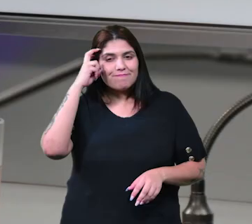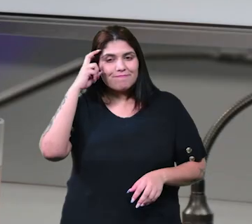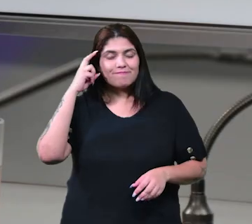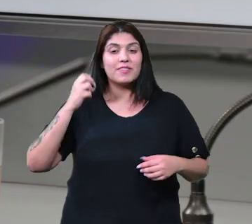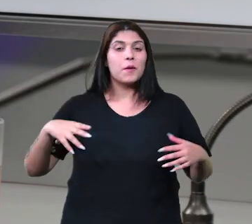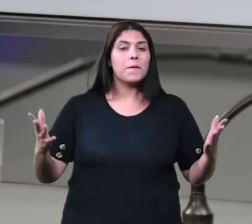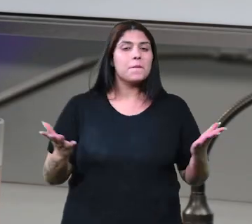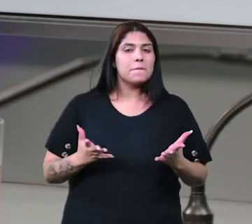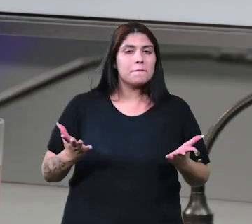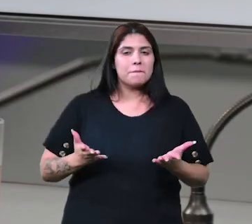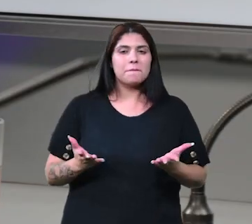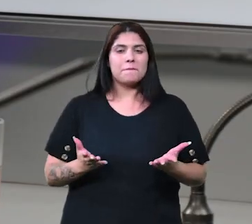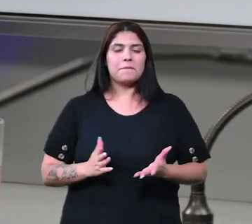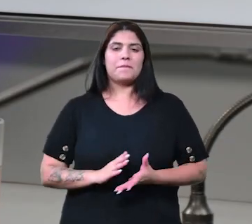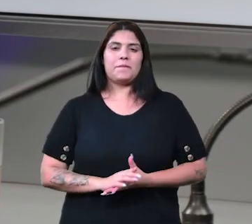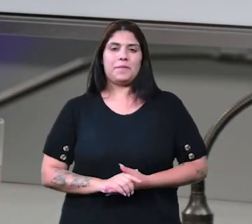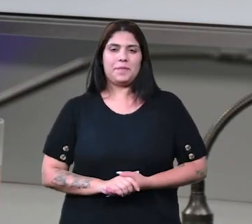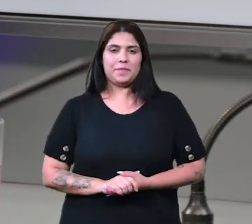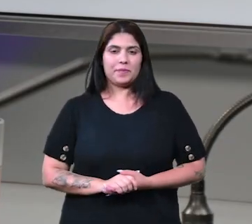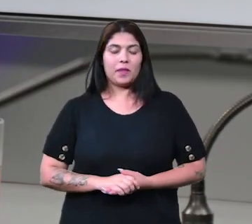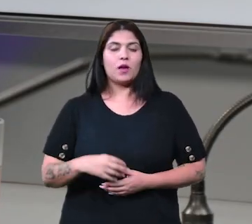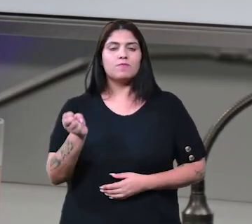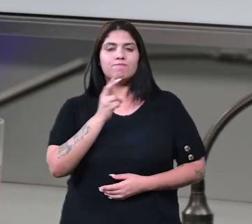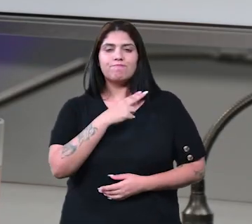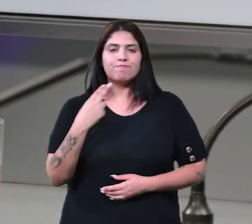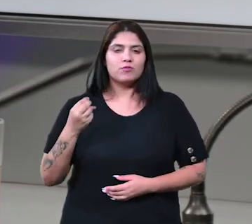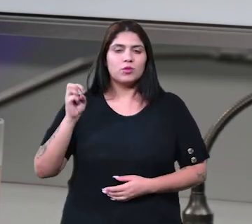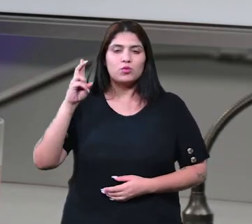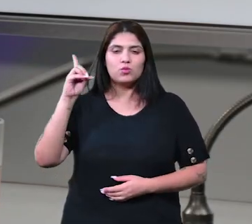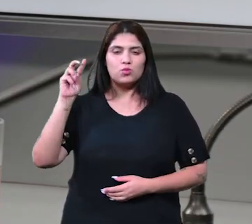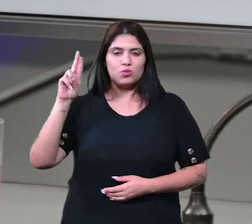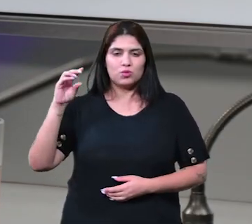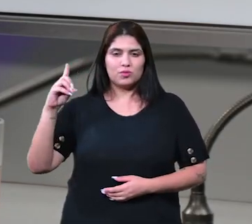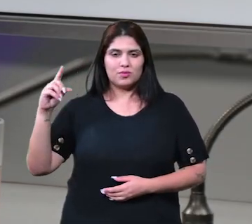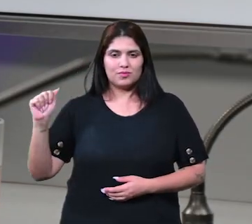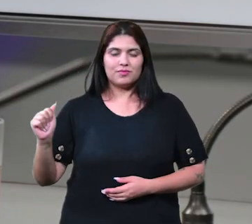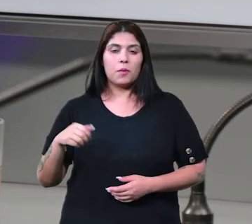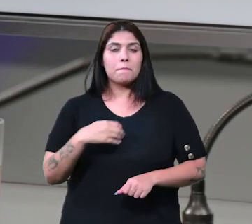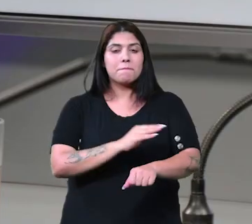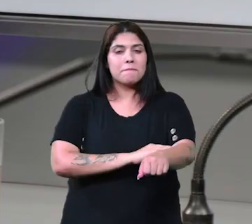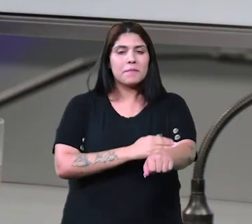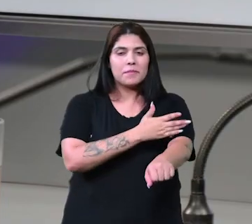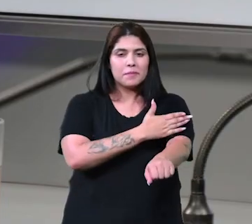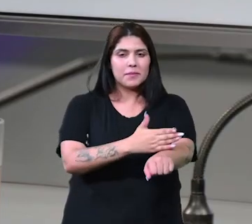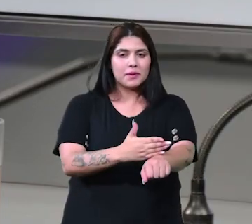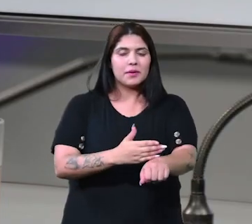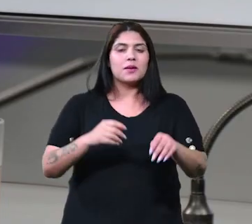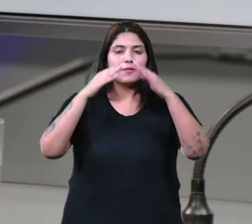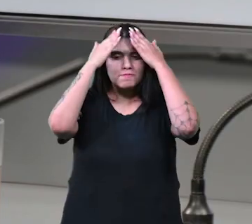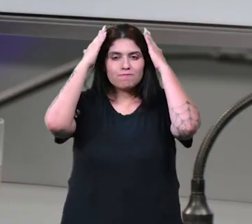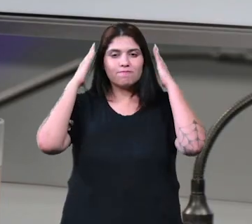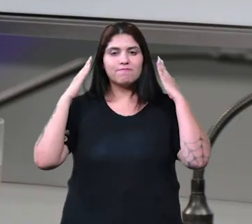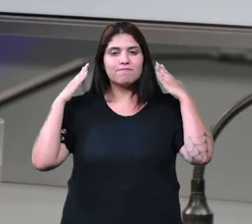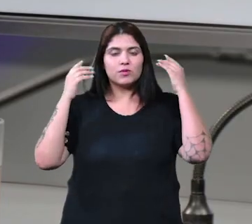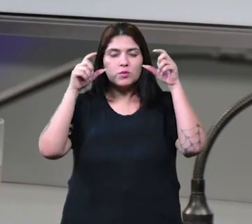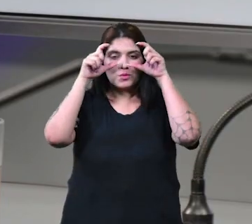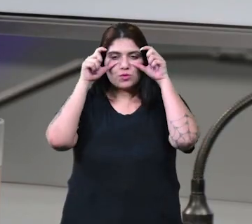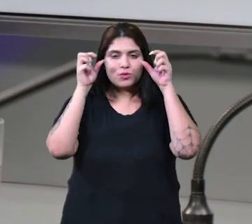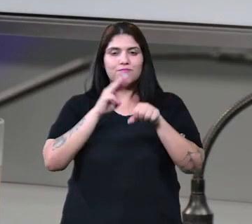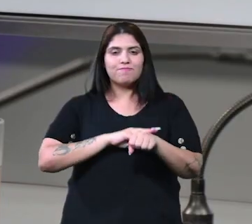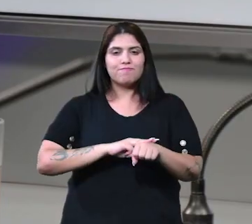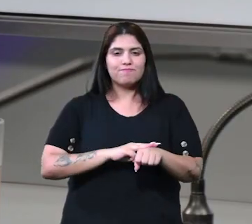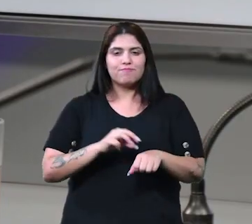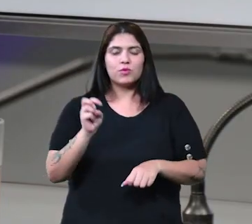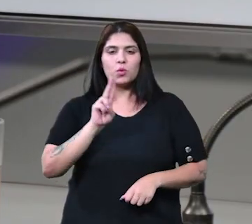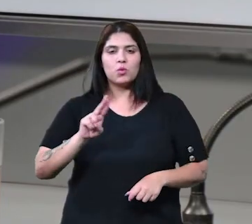atualidades. Eu me chamo Duda Almeida, sou branca, tenho cabelos e olhos castanhos, estou usando um óculos